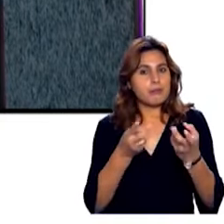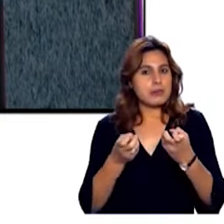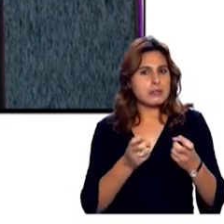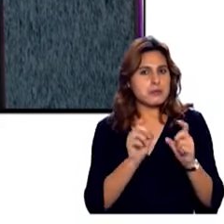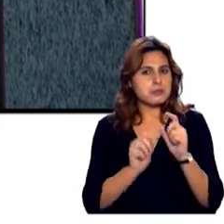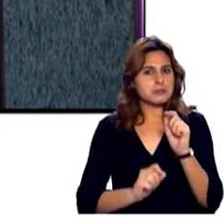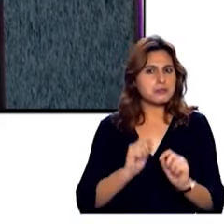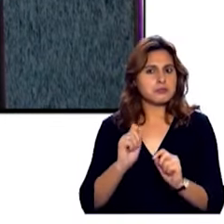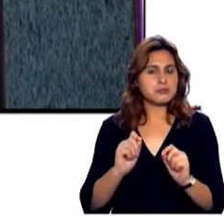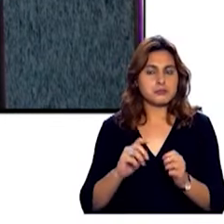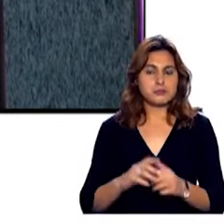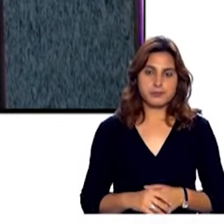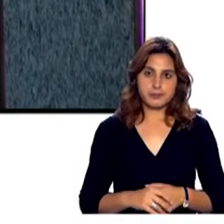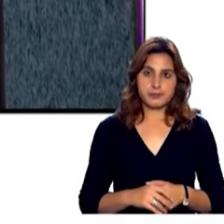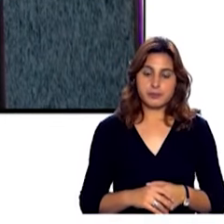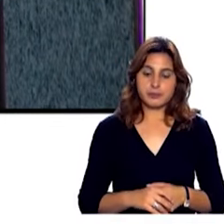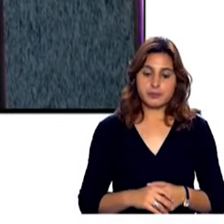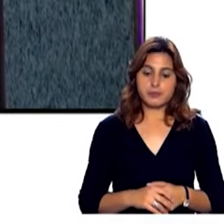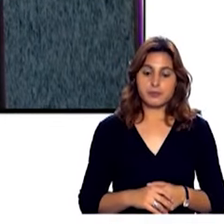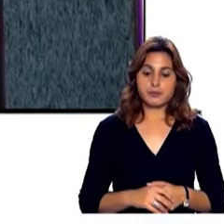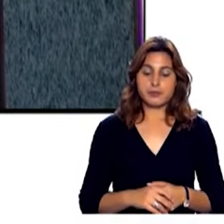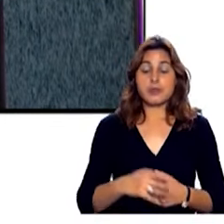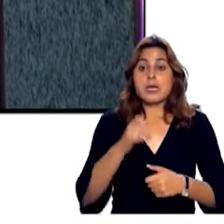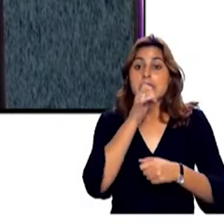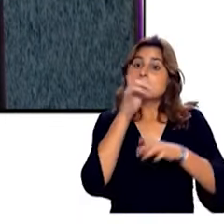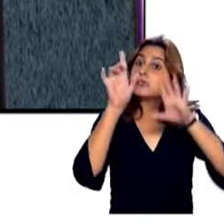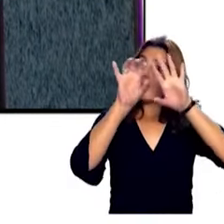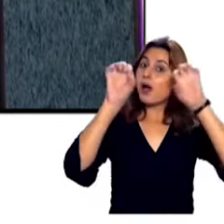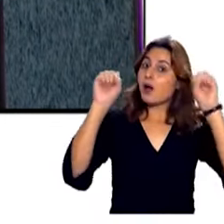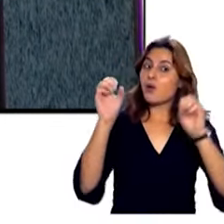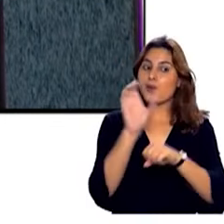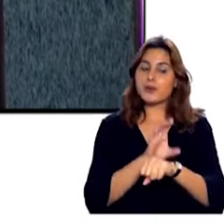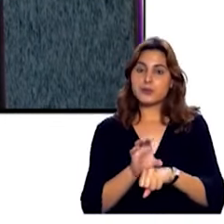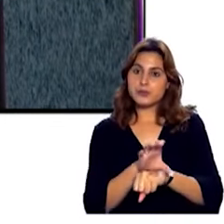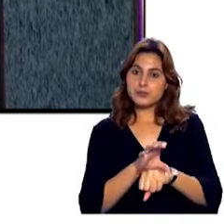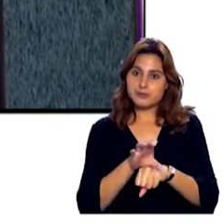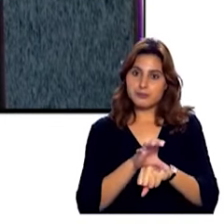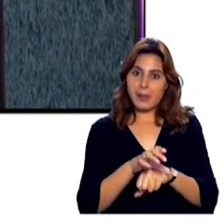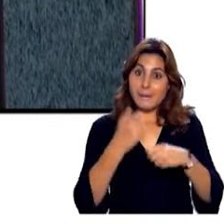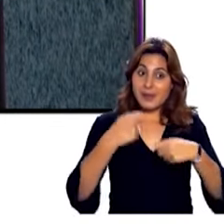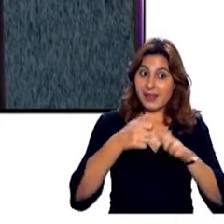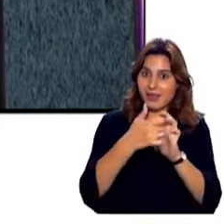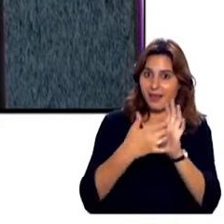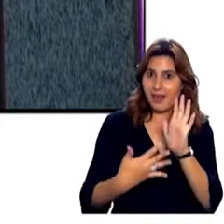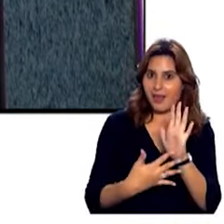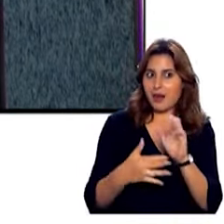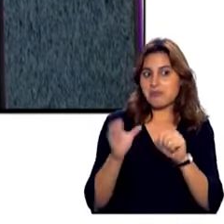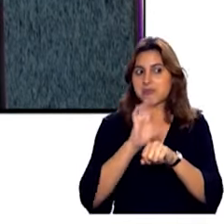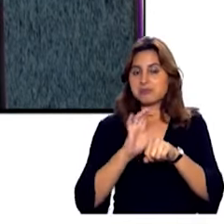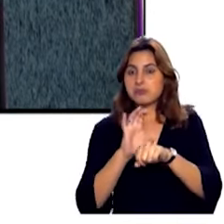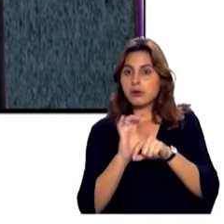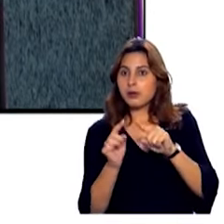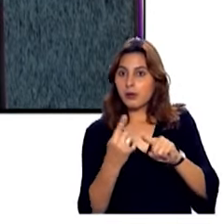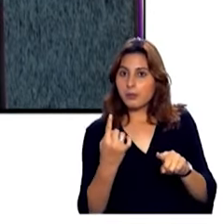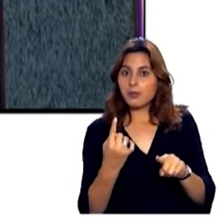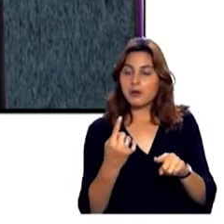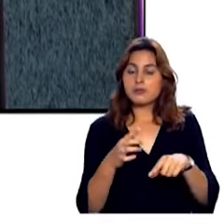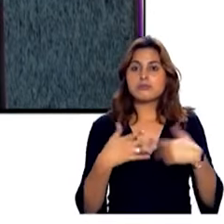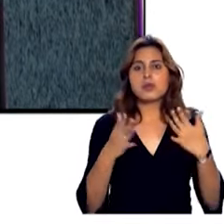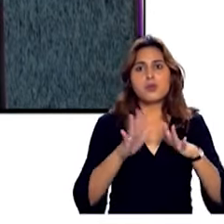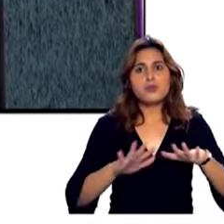se a se a corte constitucional tem que declarar inconstitucional todas as